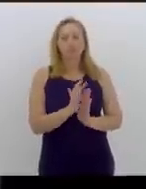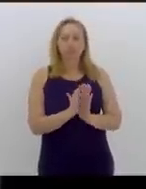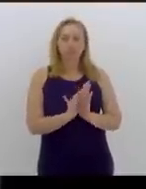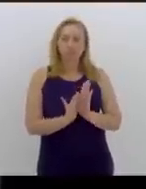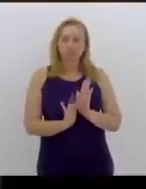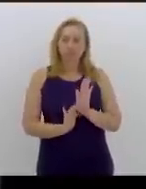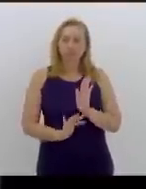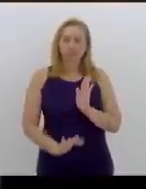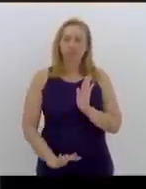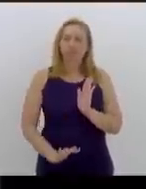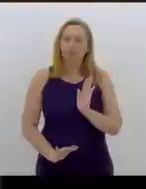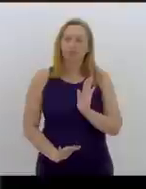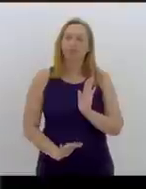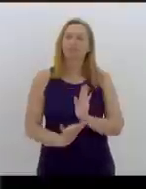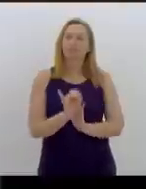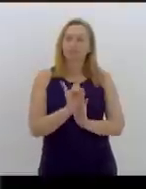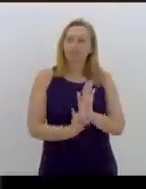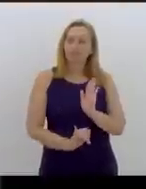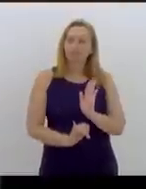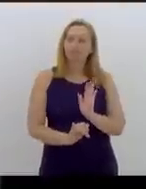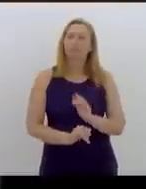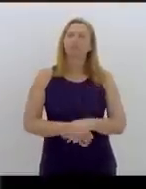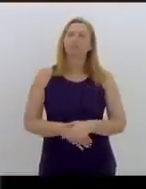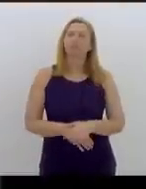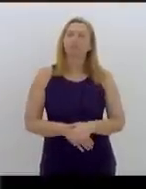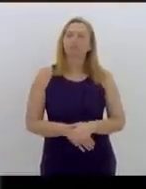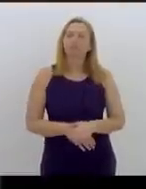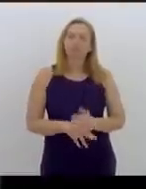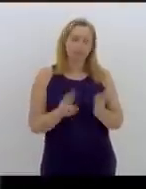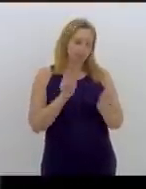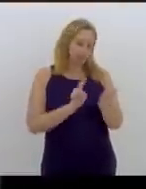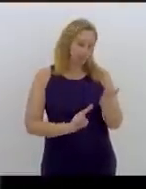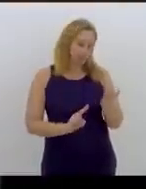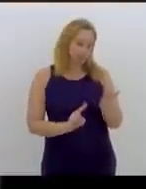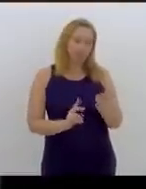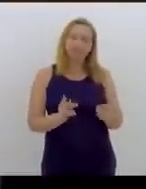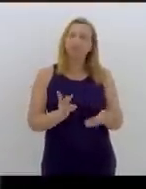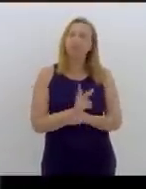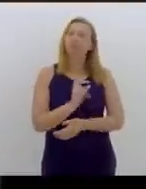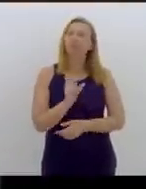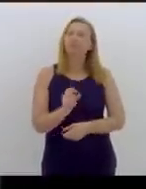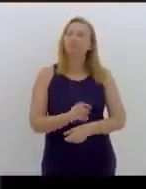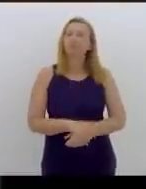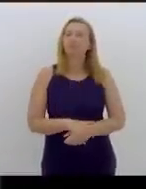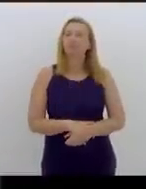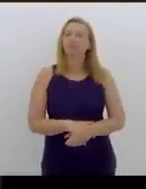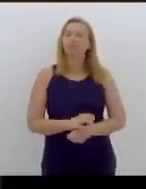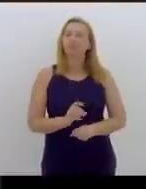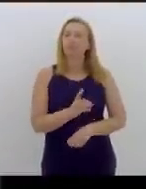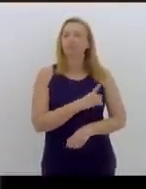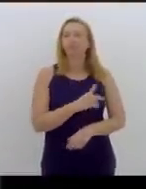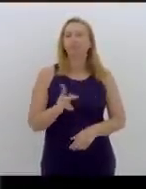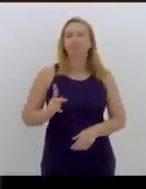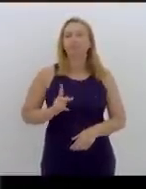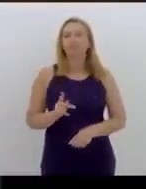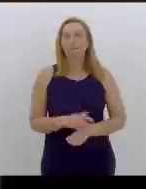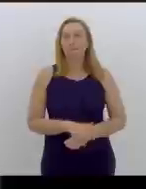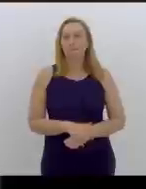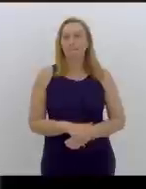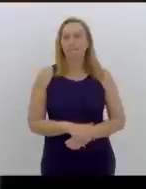da revisão da supervisão e que que ocorre um exemplo a Defensoria Pública